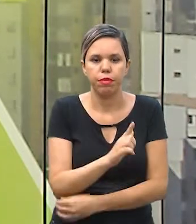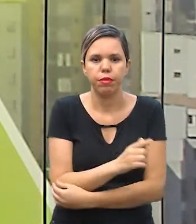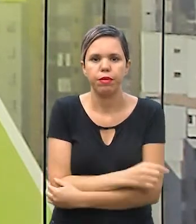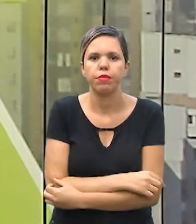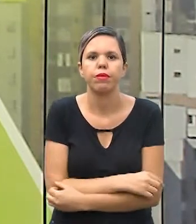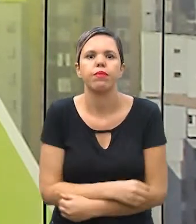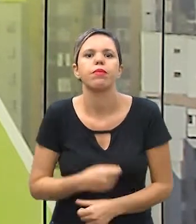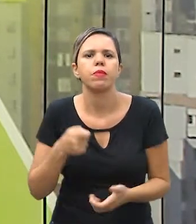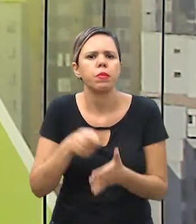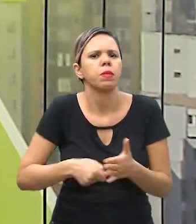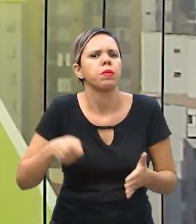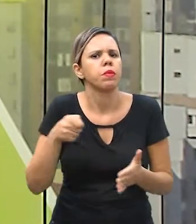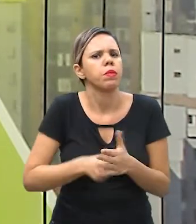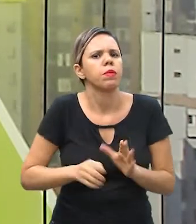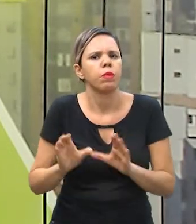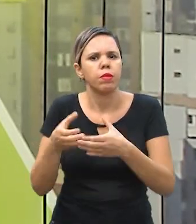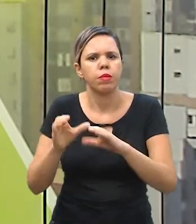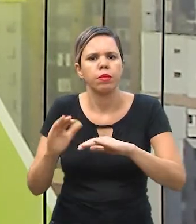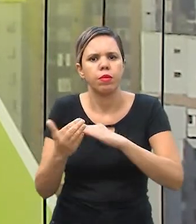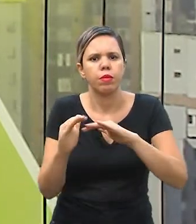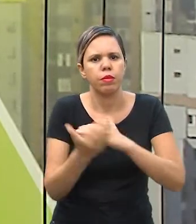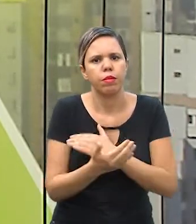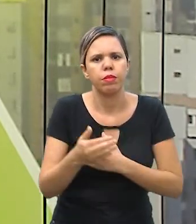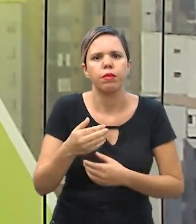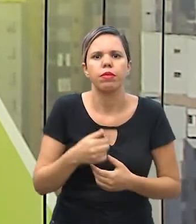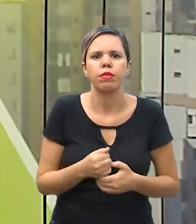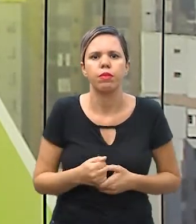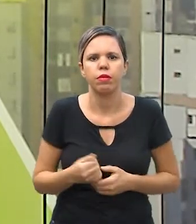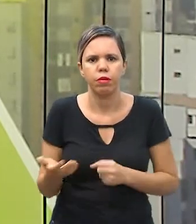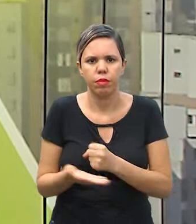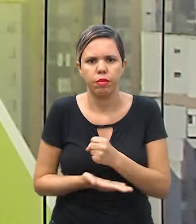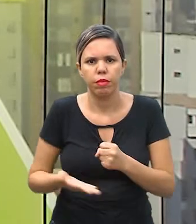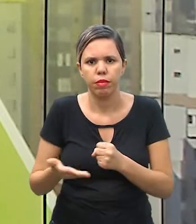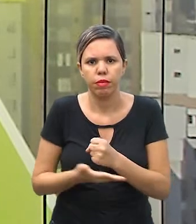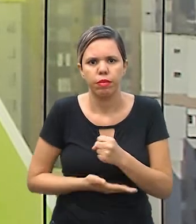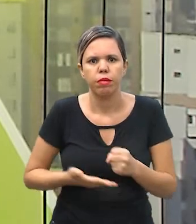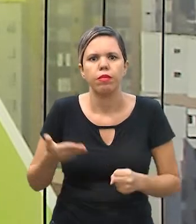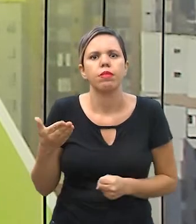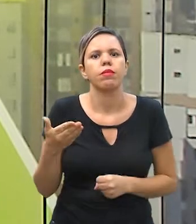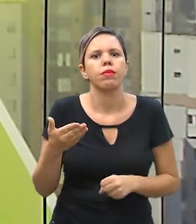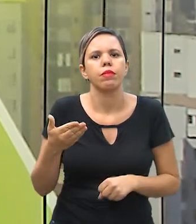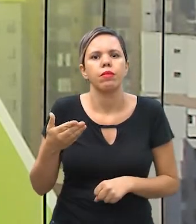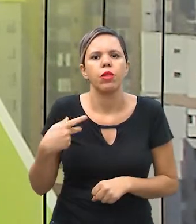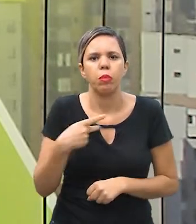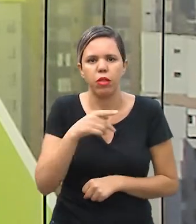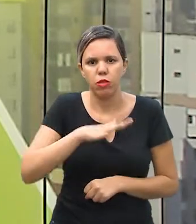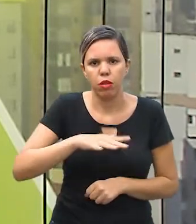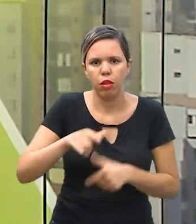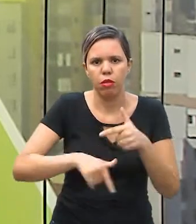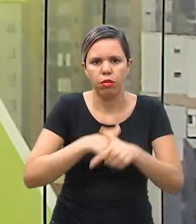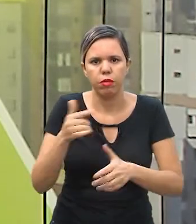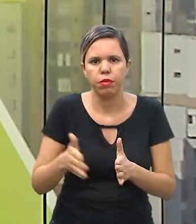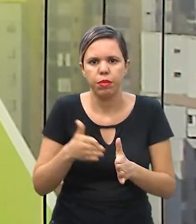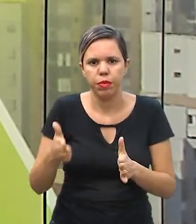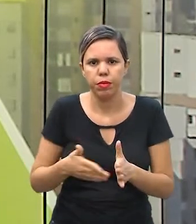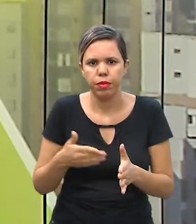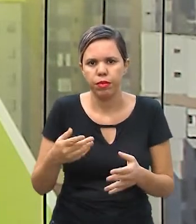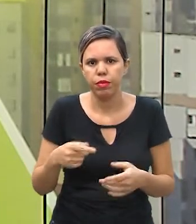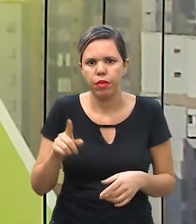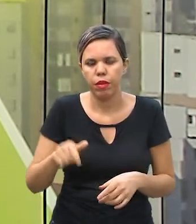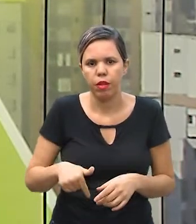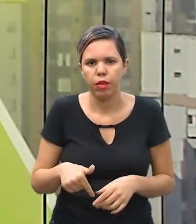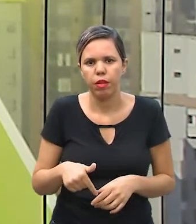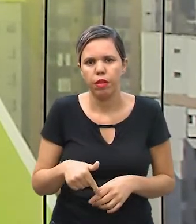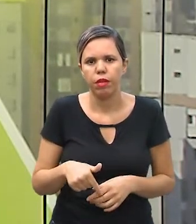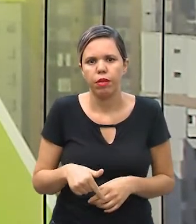Grande, militante das comunidades eclesiais de base e da pastoral operária. O vereador professa ser a